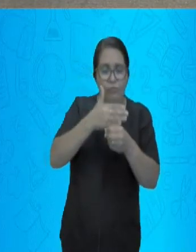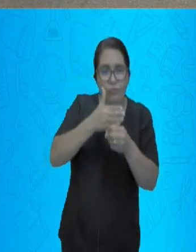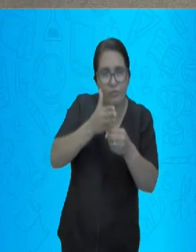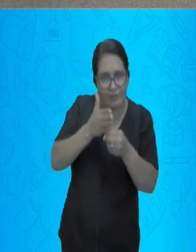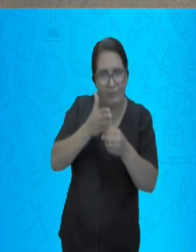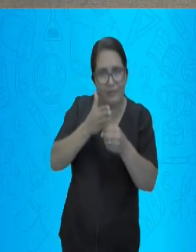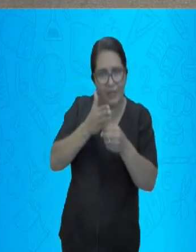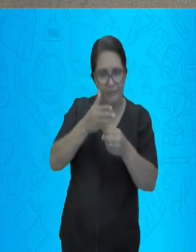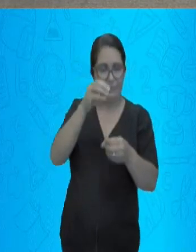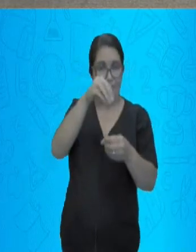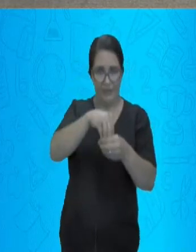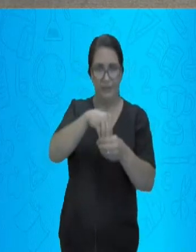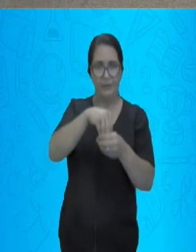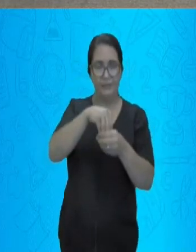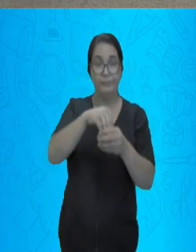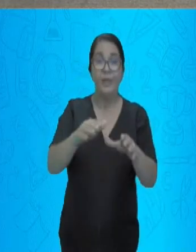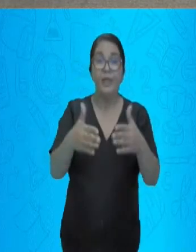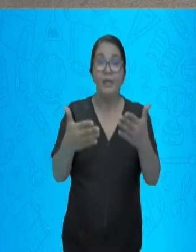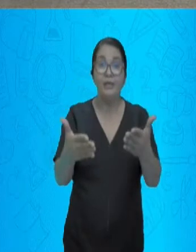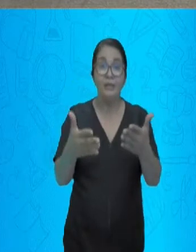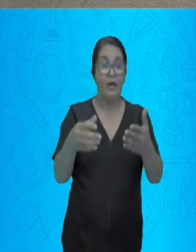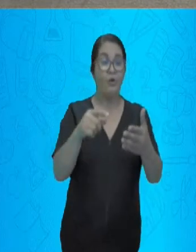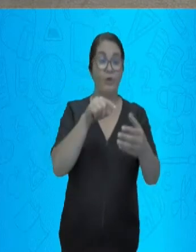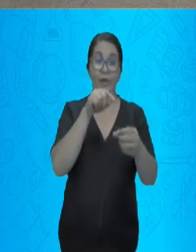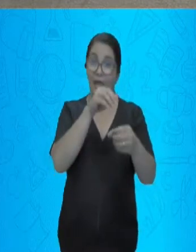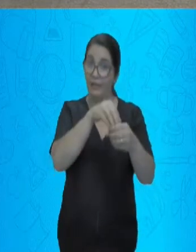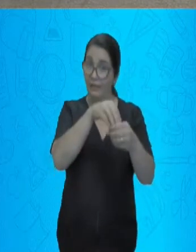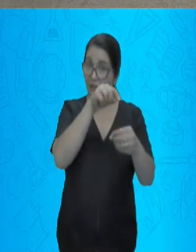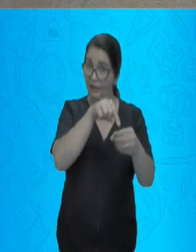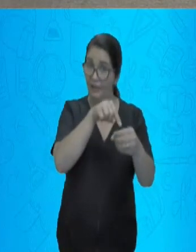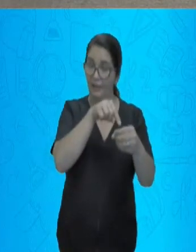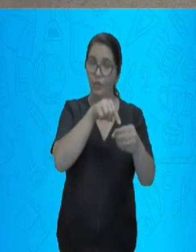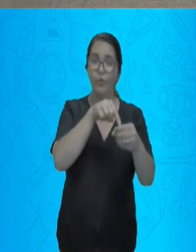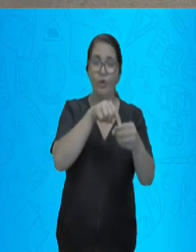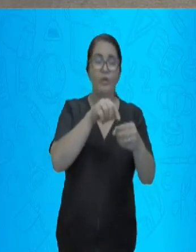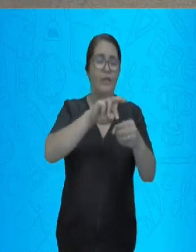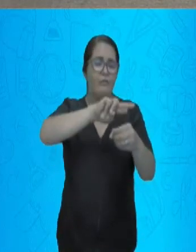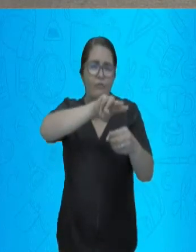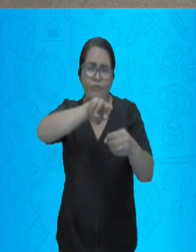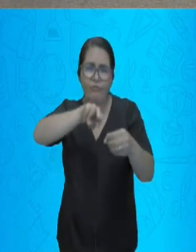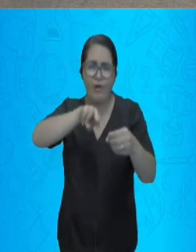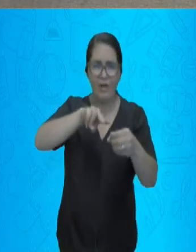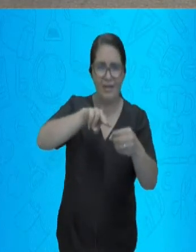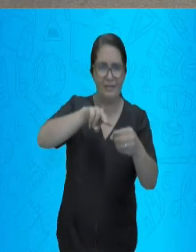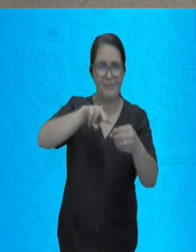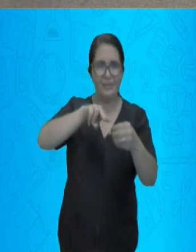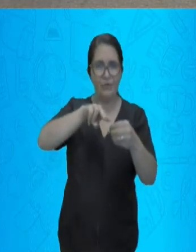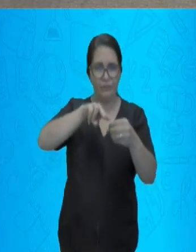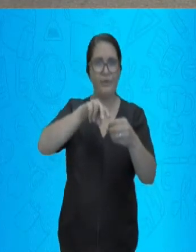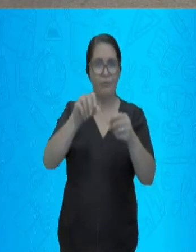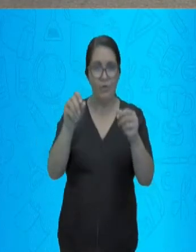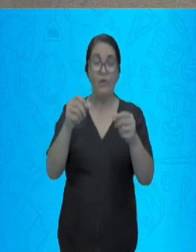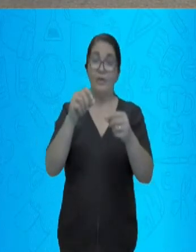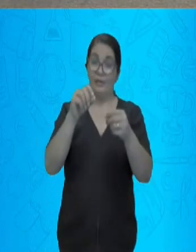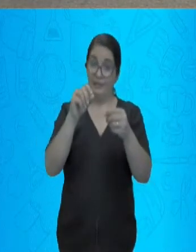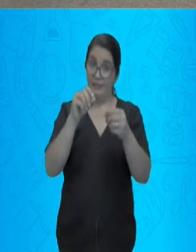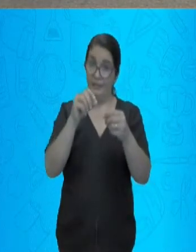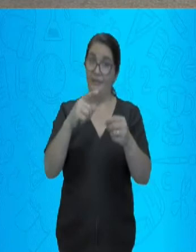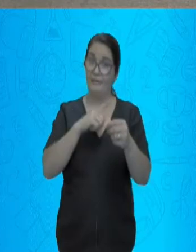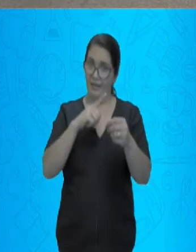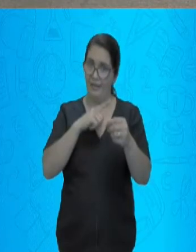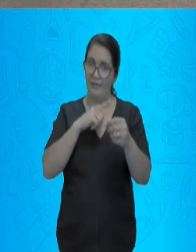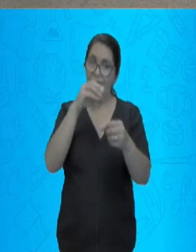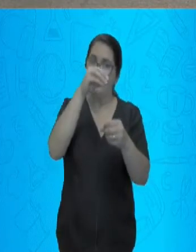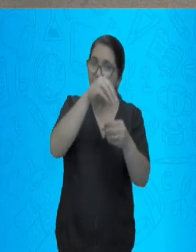de glicose, que é exatamente esta fórmula química. C, H e O são os elementos que